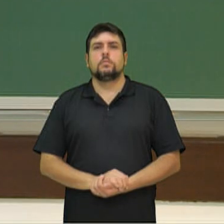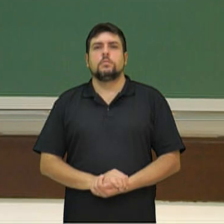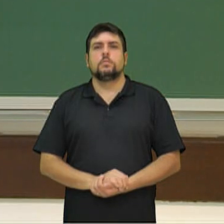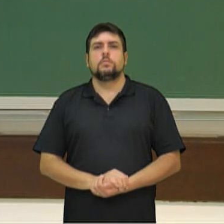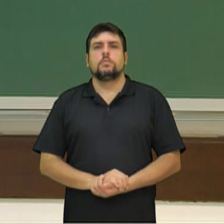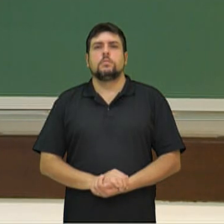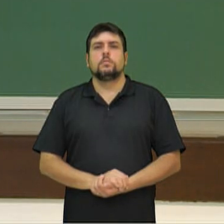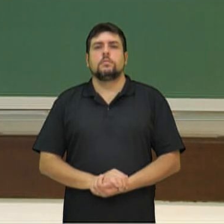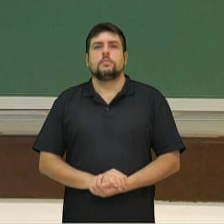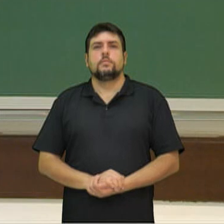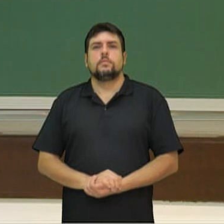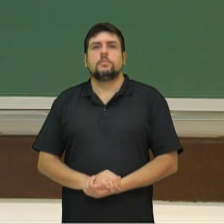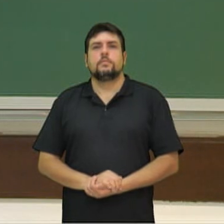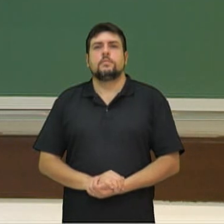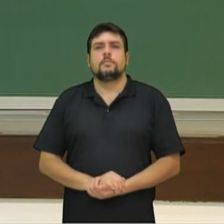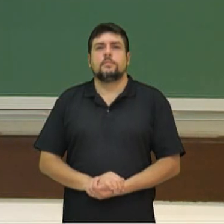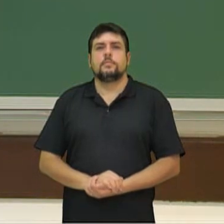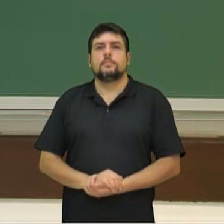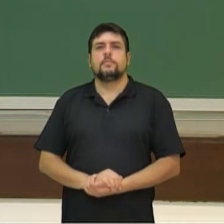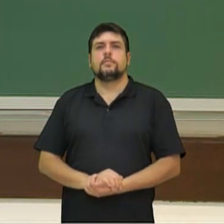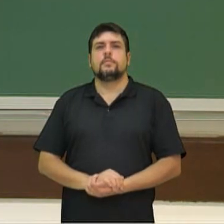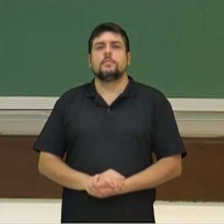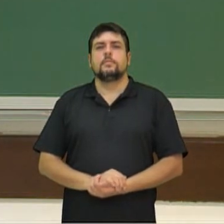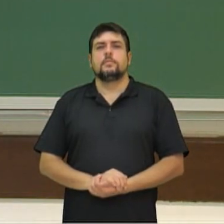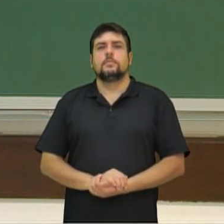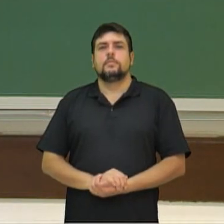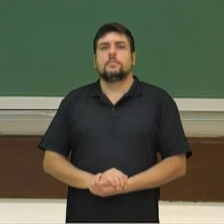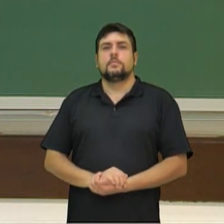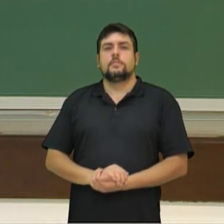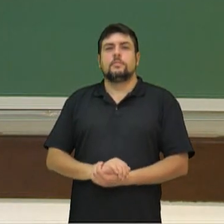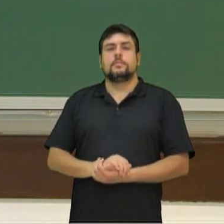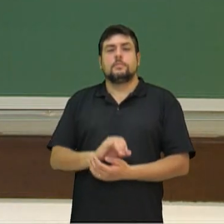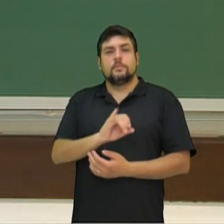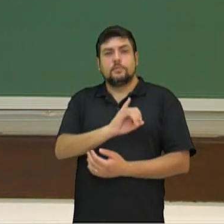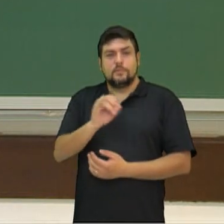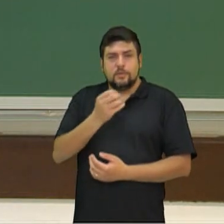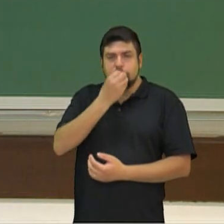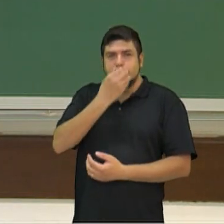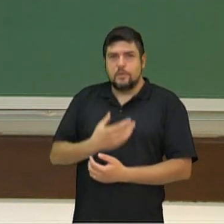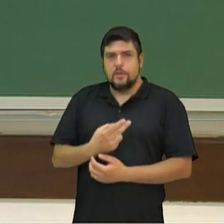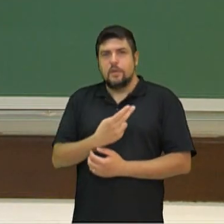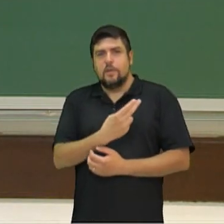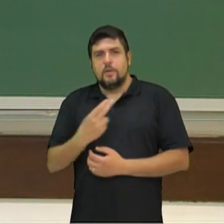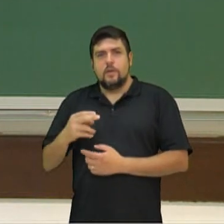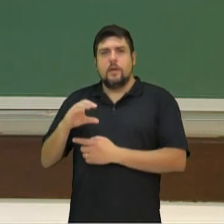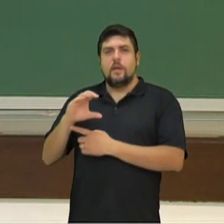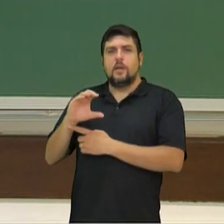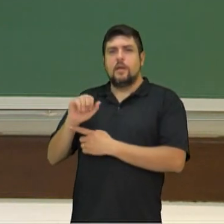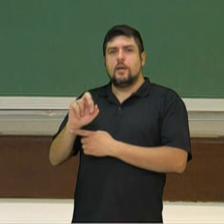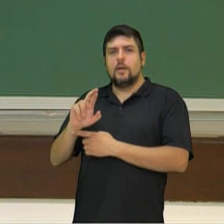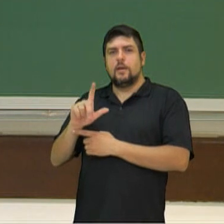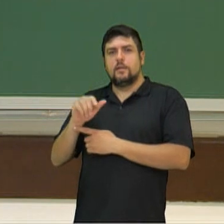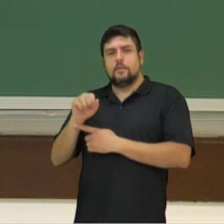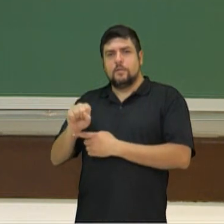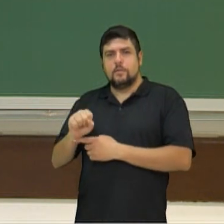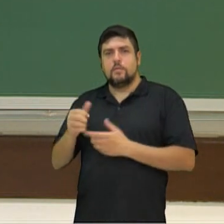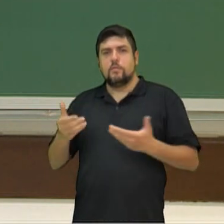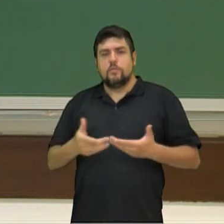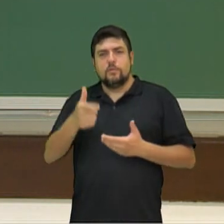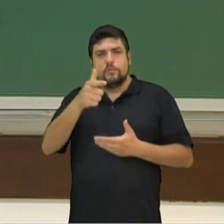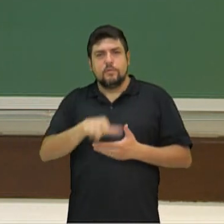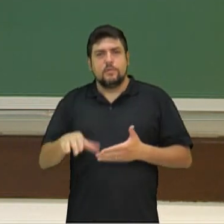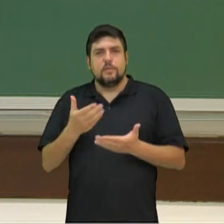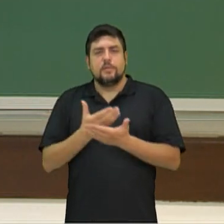Hi students, how are you? This is Teacher Carlos again. Então aqui quem fala é o professor Carlos de novo e nós vamos começar mais uma aula de inglês,